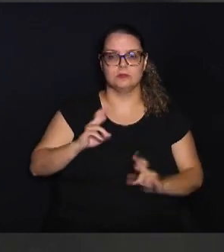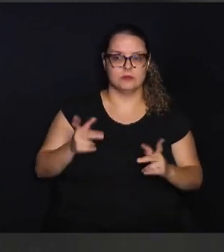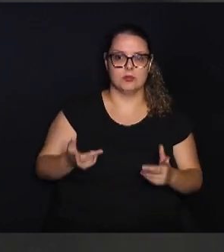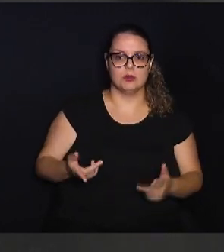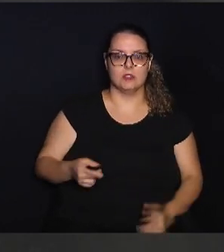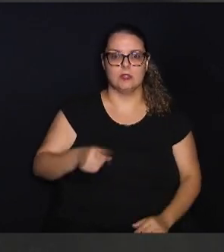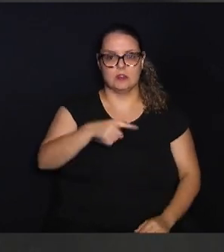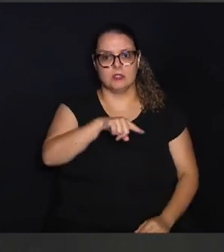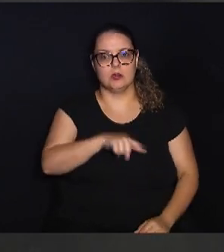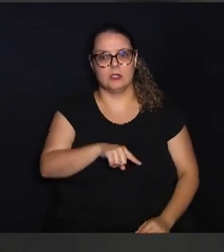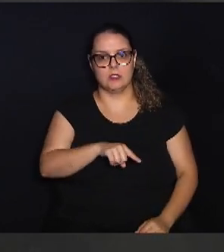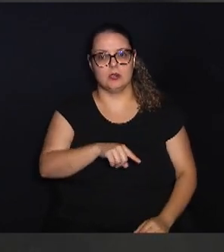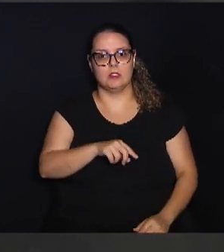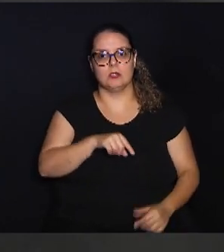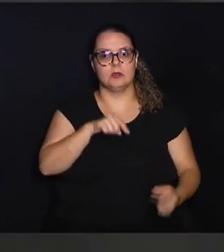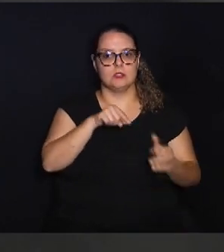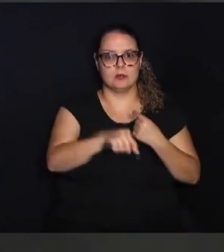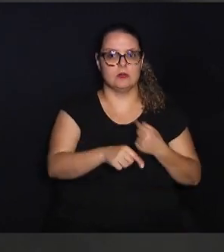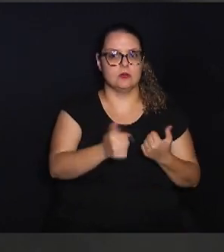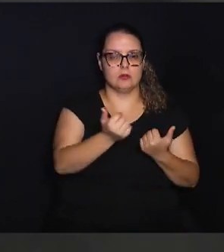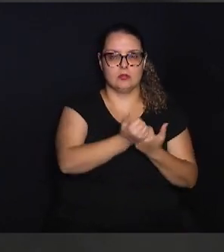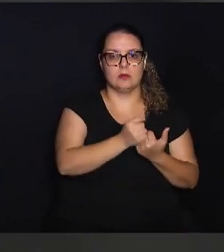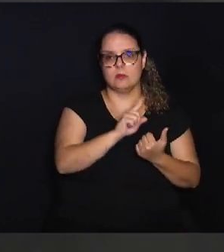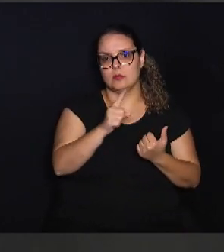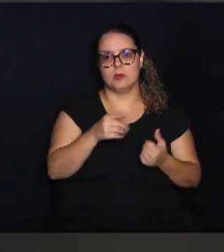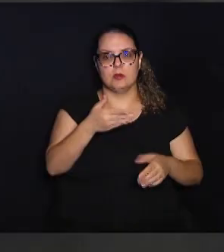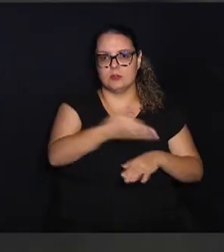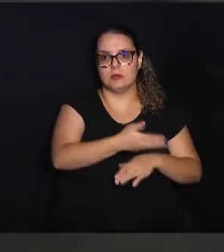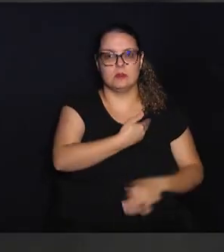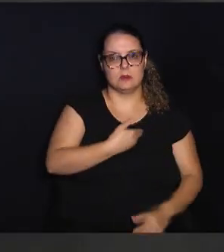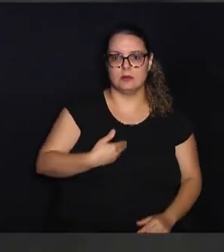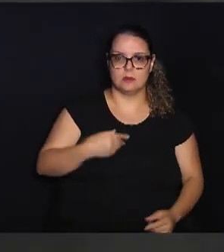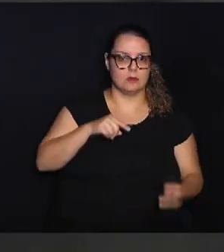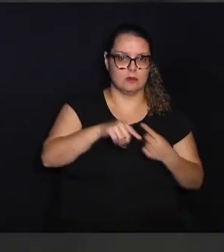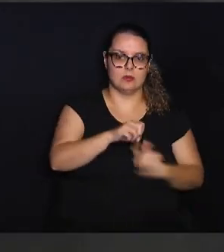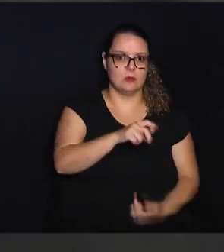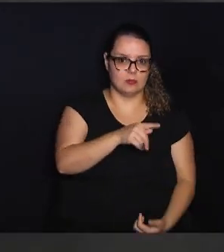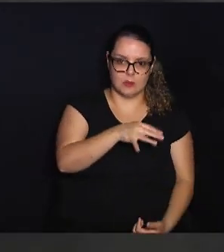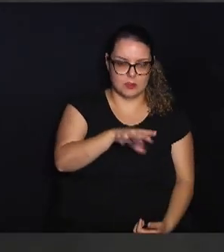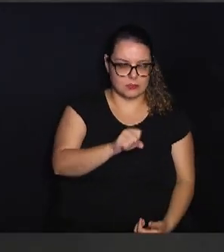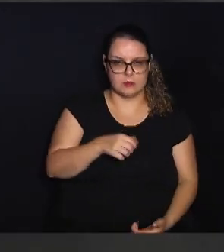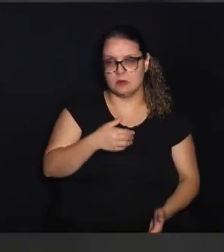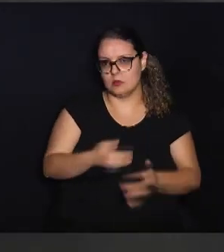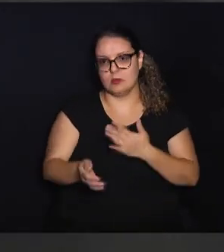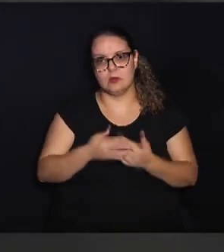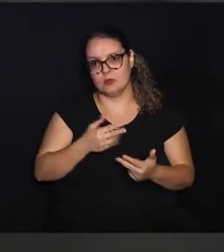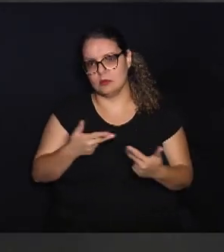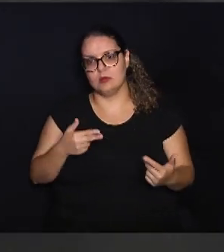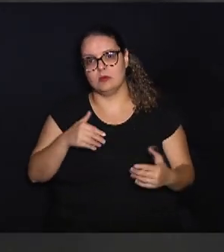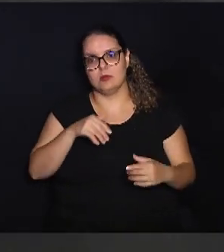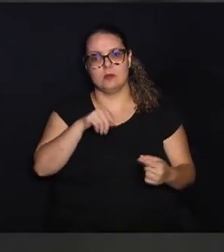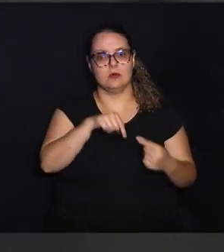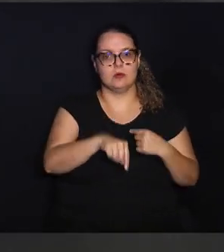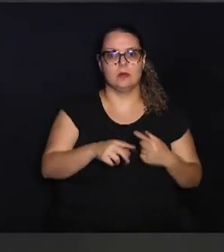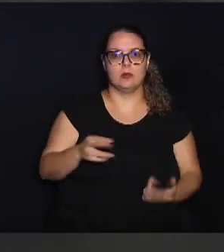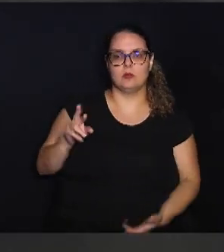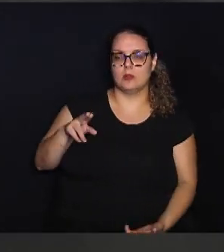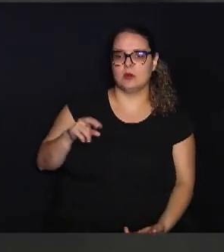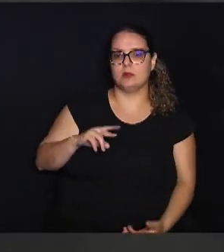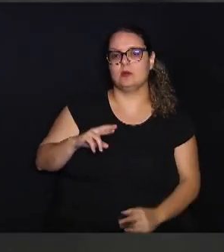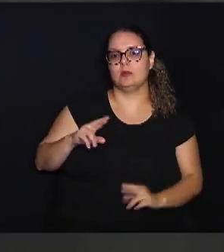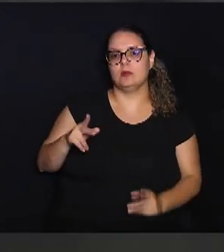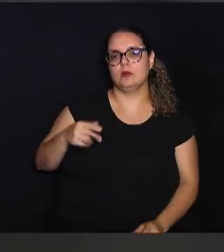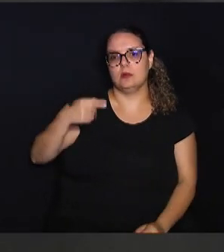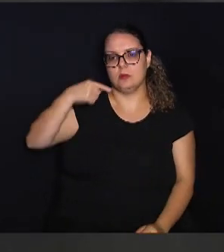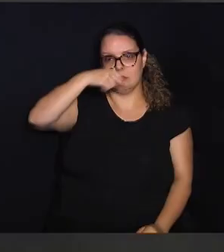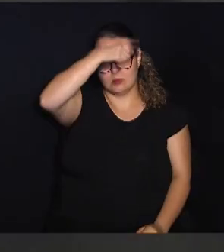eles estão contra porque eles não estão lá no governo e são oposição por oposição, seja o que for. Então, por motivos diferentes. Aí fala, o Paulo estava